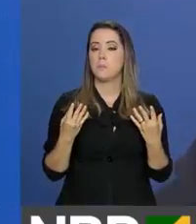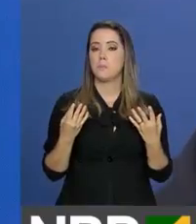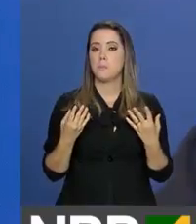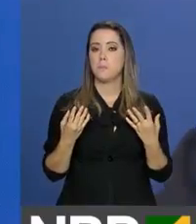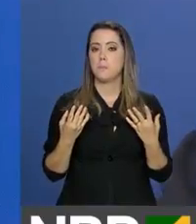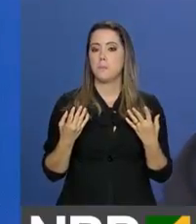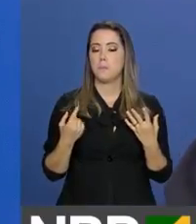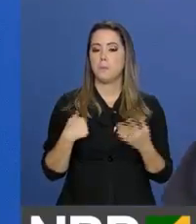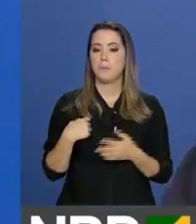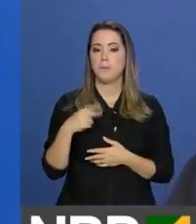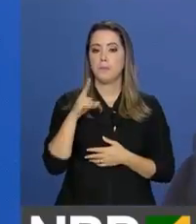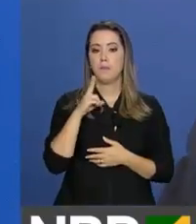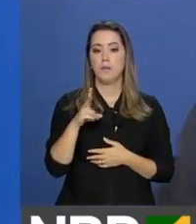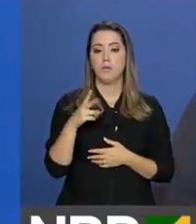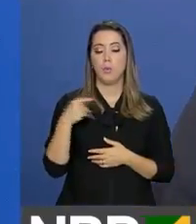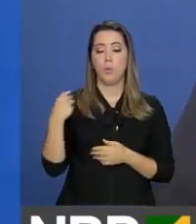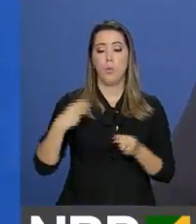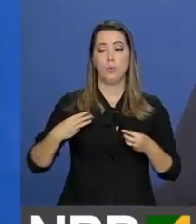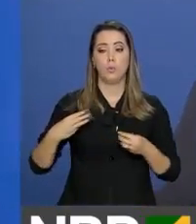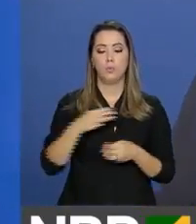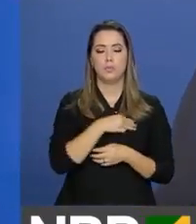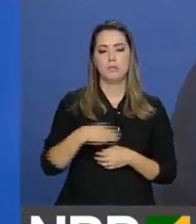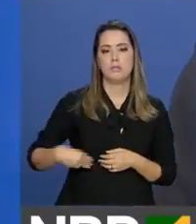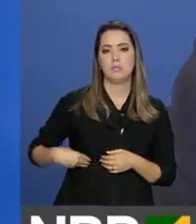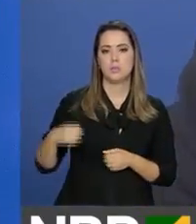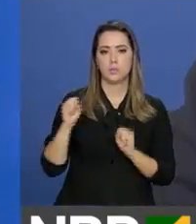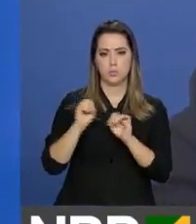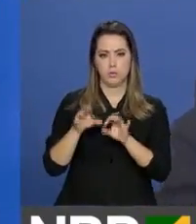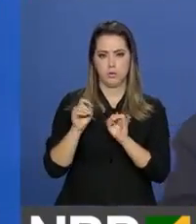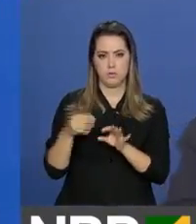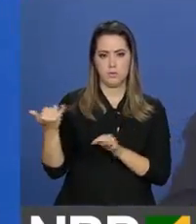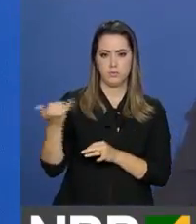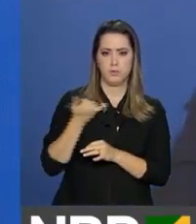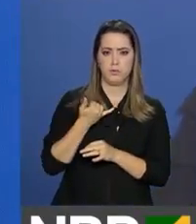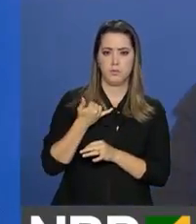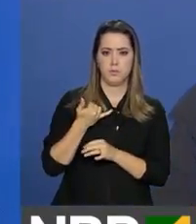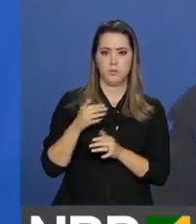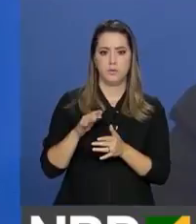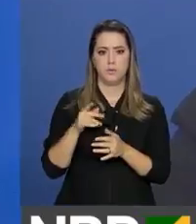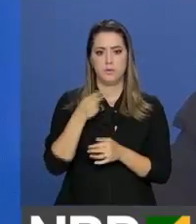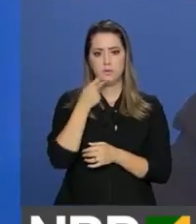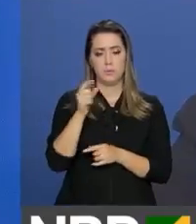um relato do ministro da Educação, entre